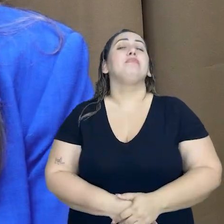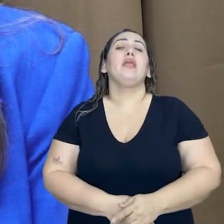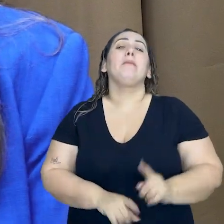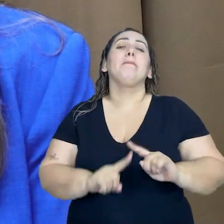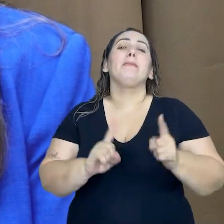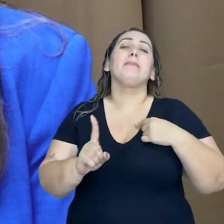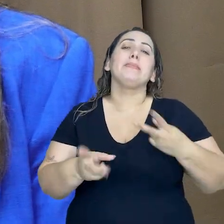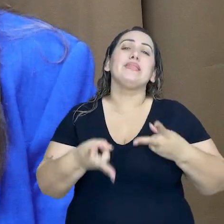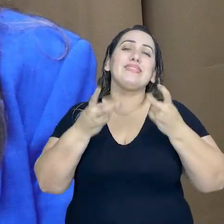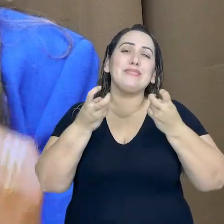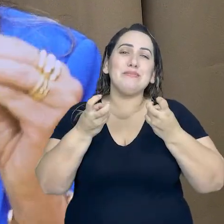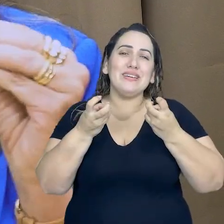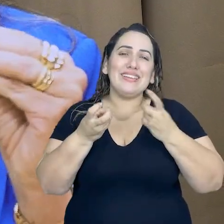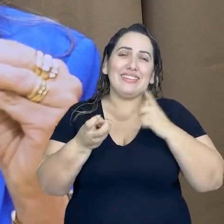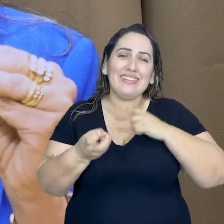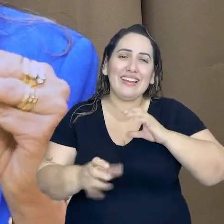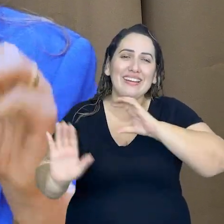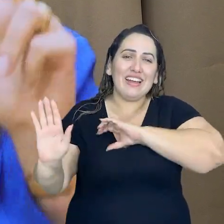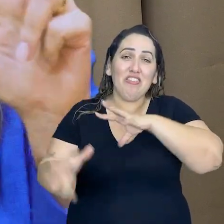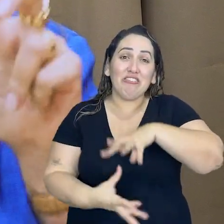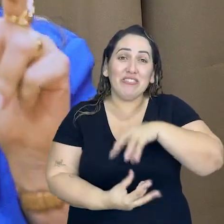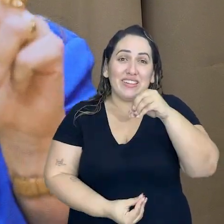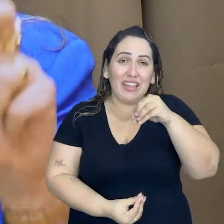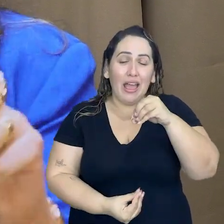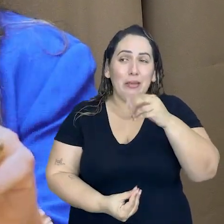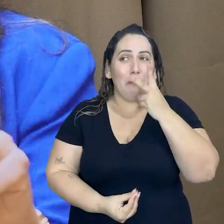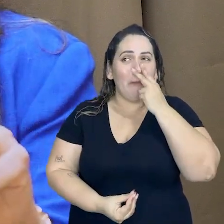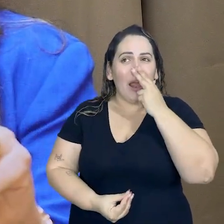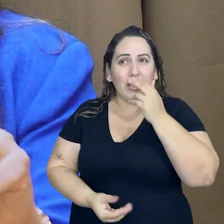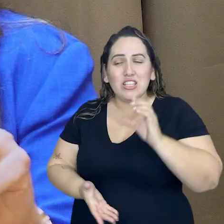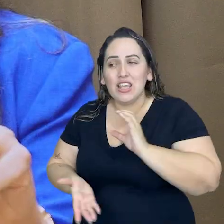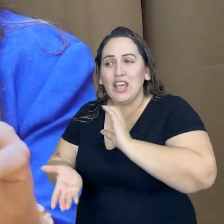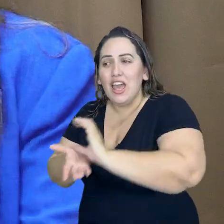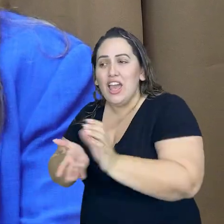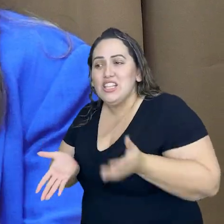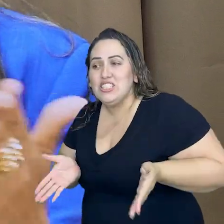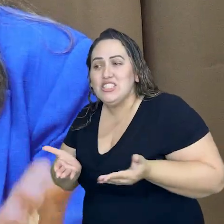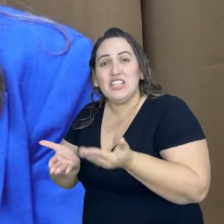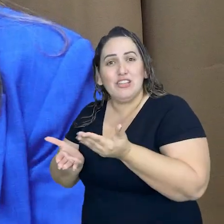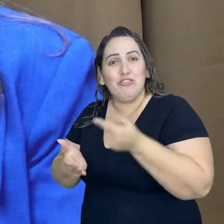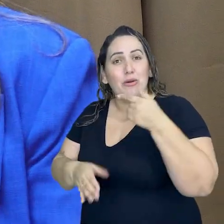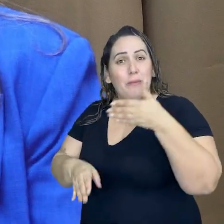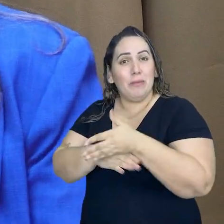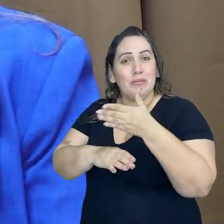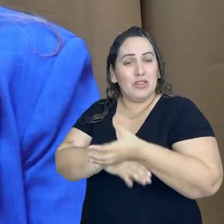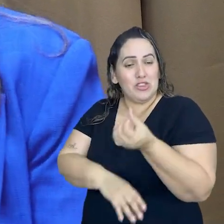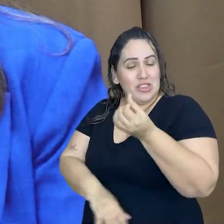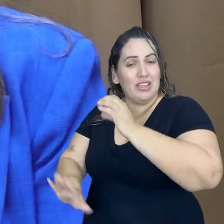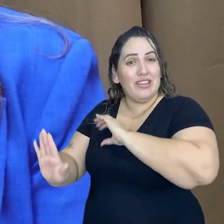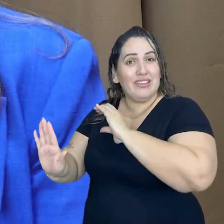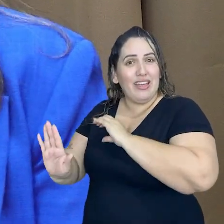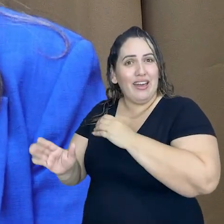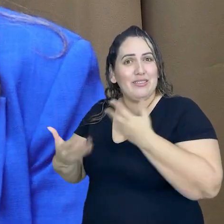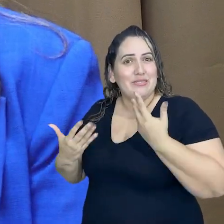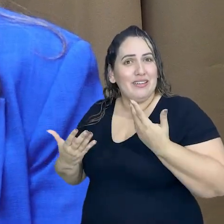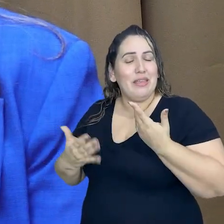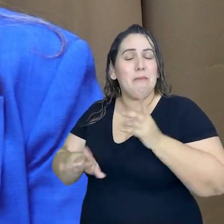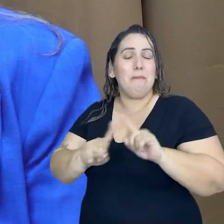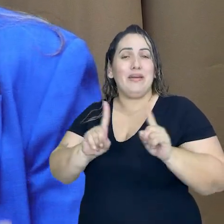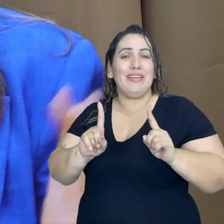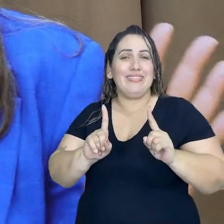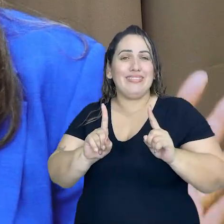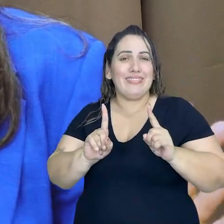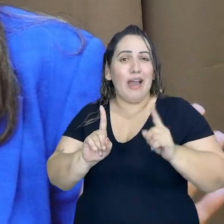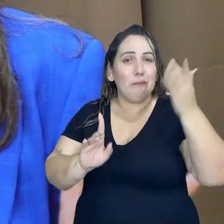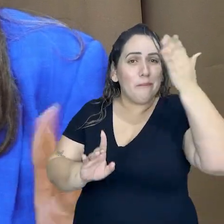grande paradigma, né? E lá no TSE eles batizaram de outro nome, que é a fraude, a cota de gênero, né?